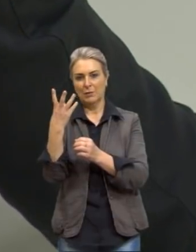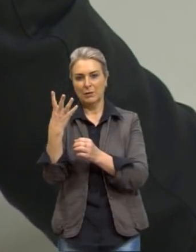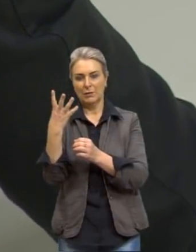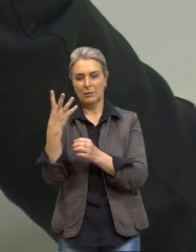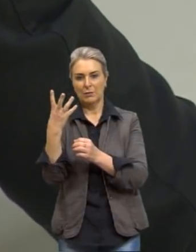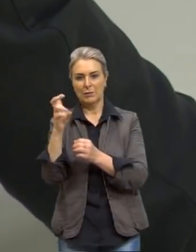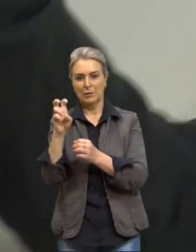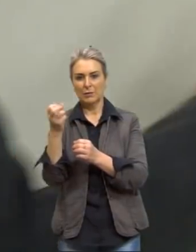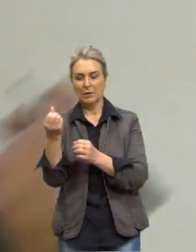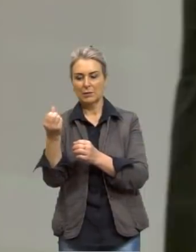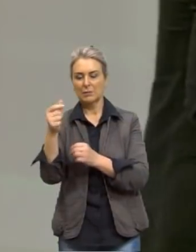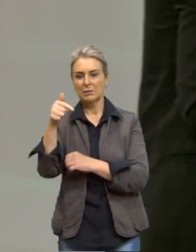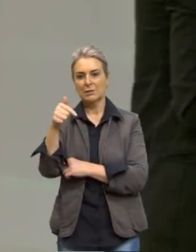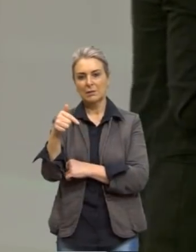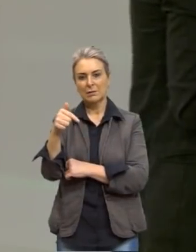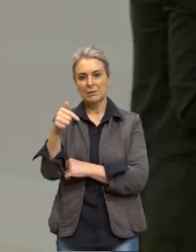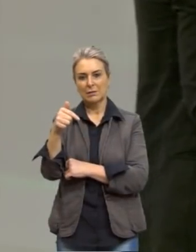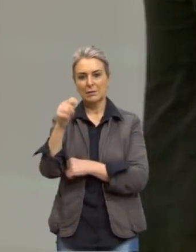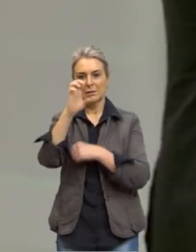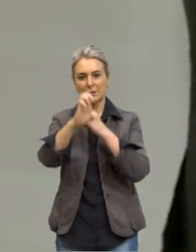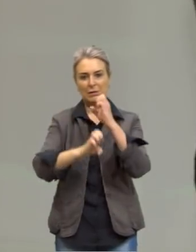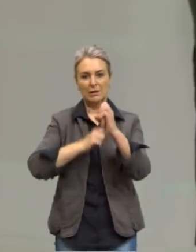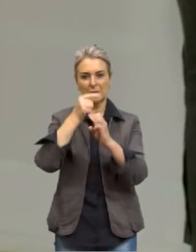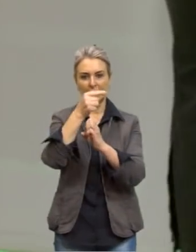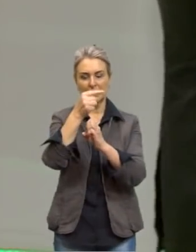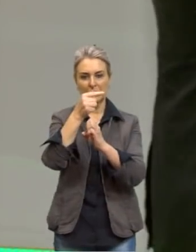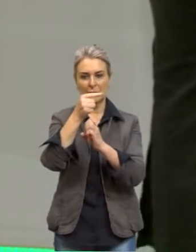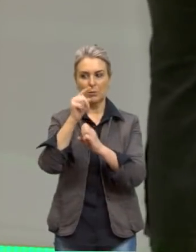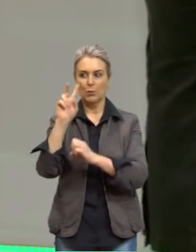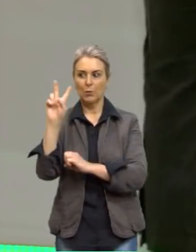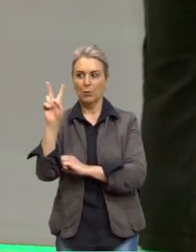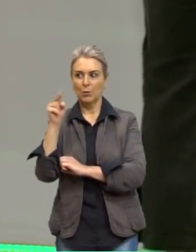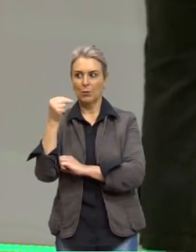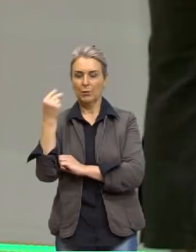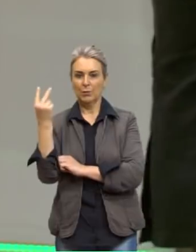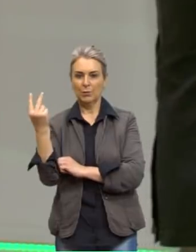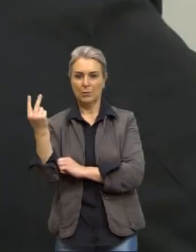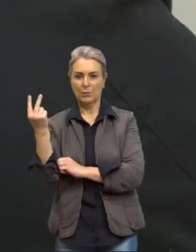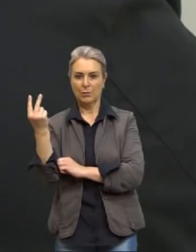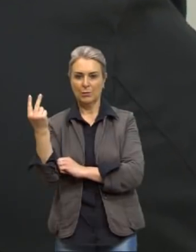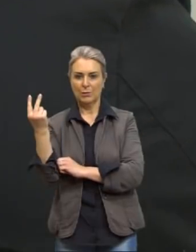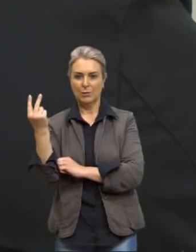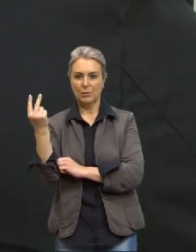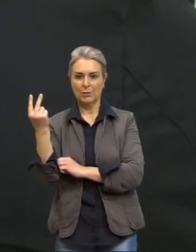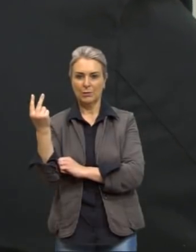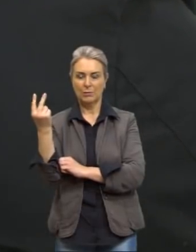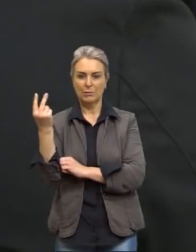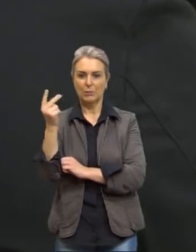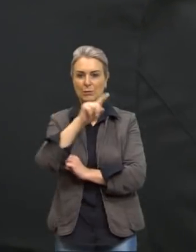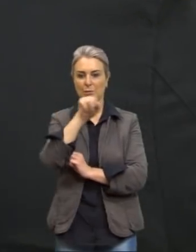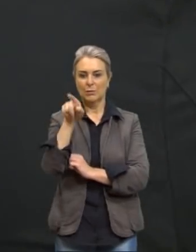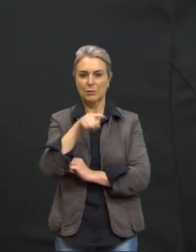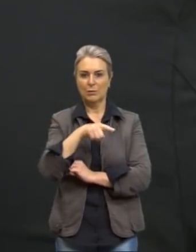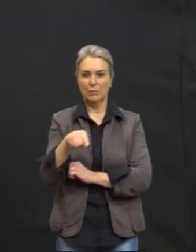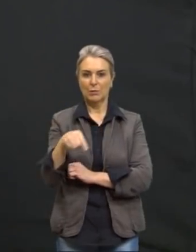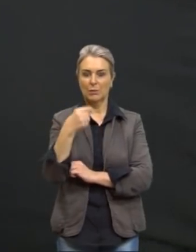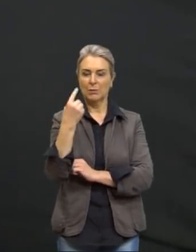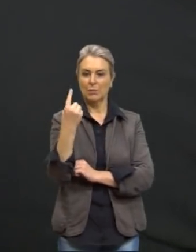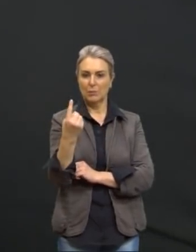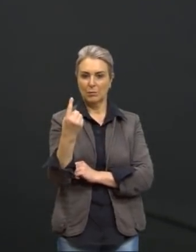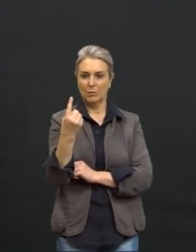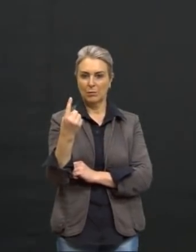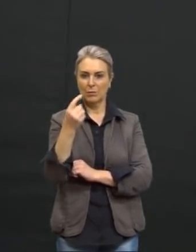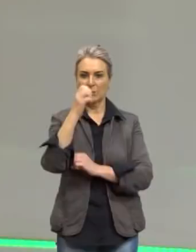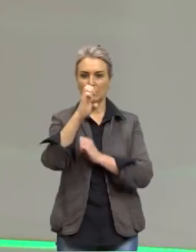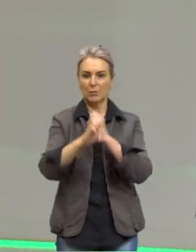sete aqui o sétimo eletro e o do hidrogênio que a gente já tinha feito o número atômico 11 s1 só tem